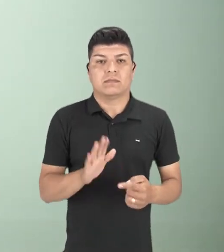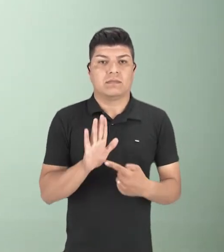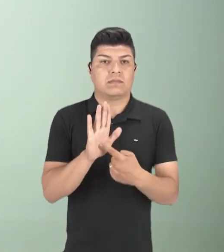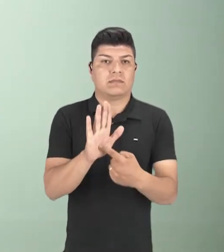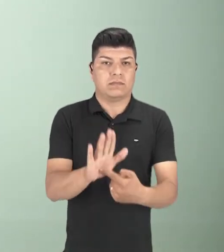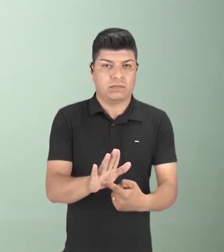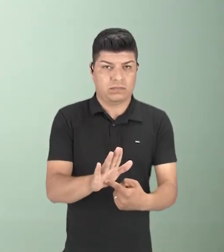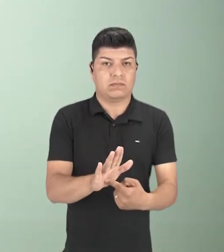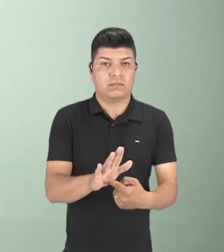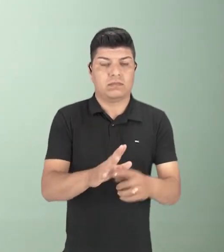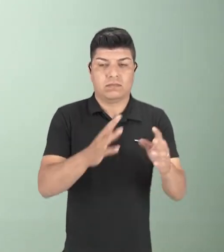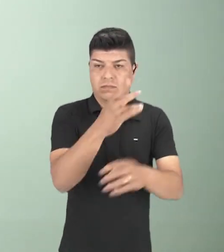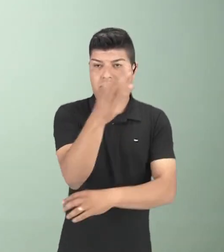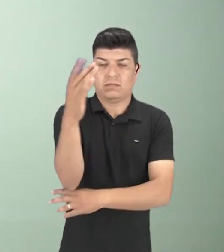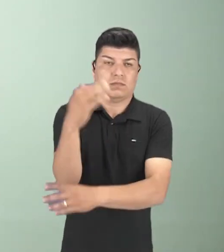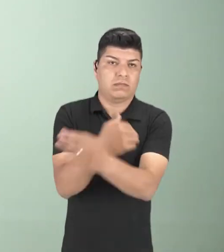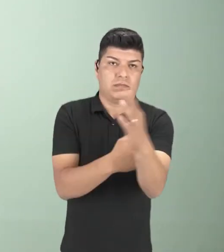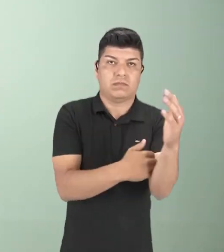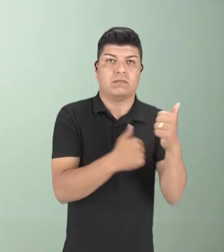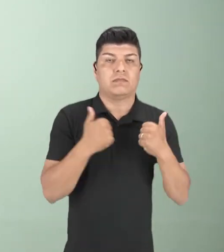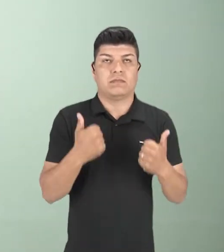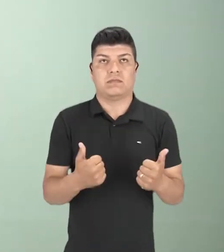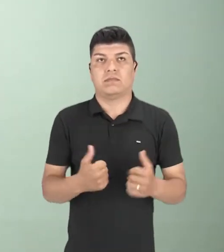pelas condições ambientais, tudo bem?